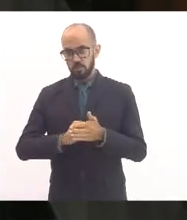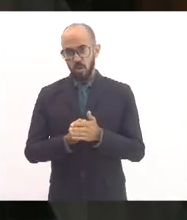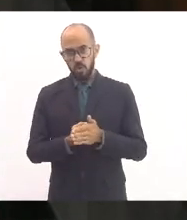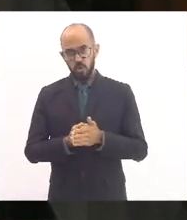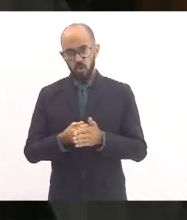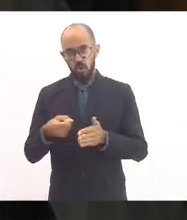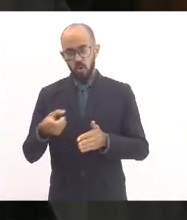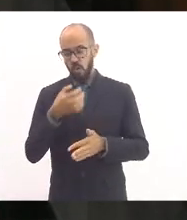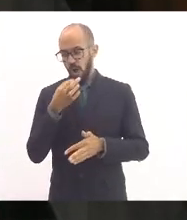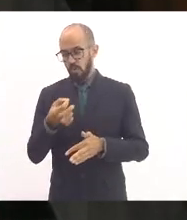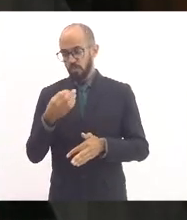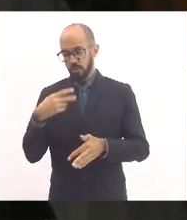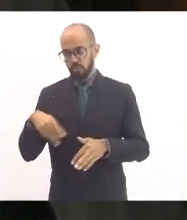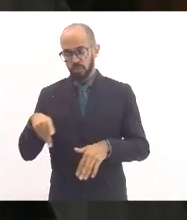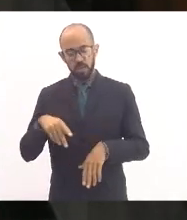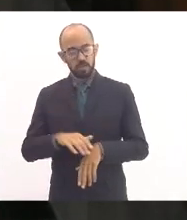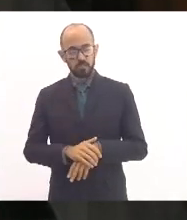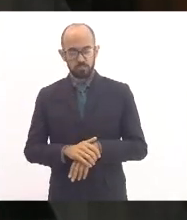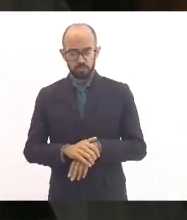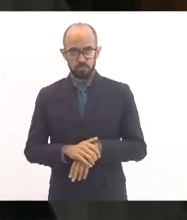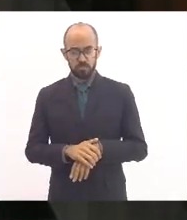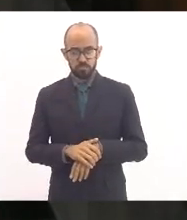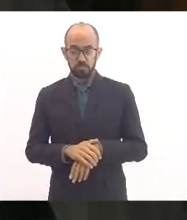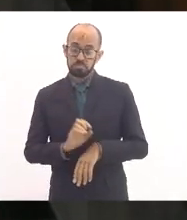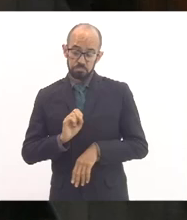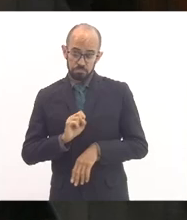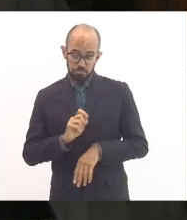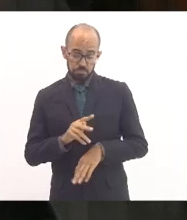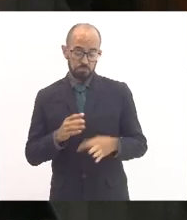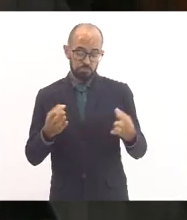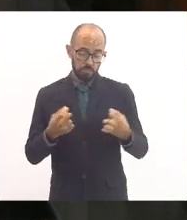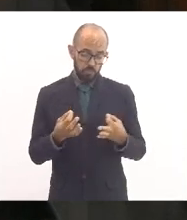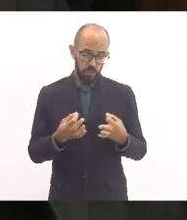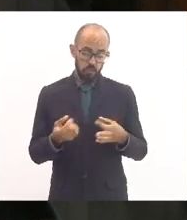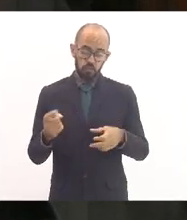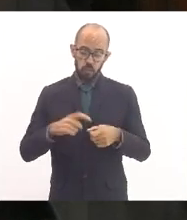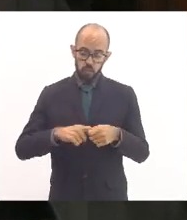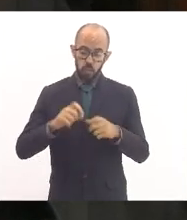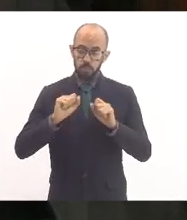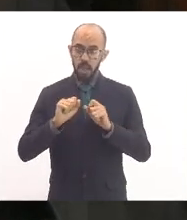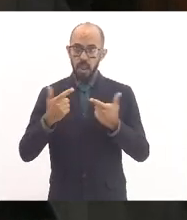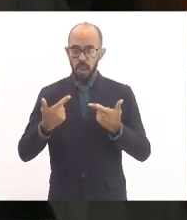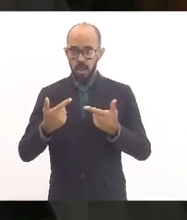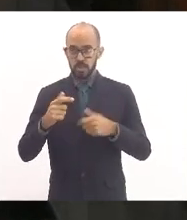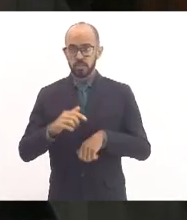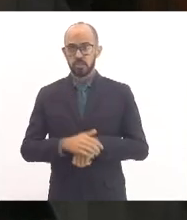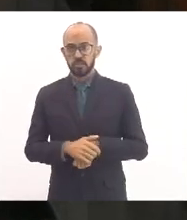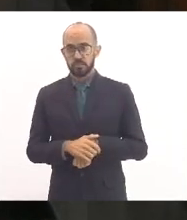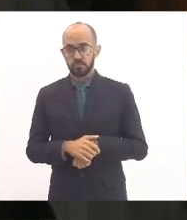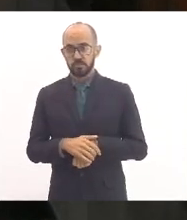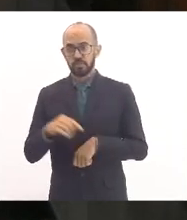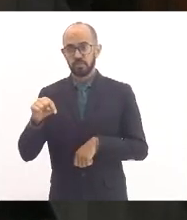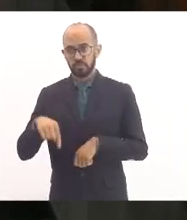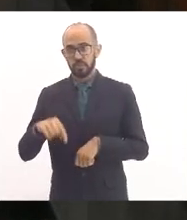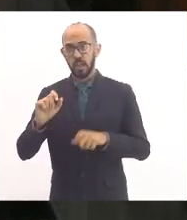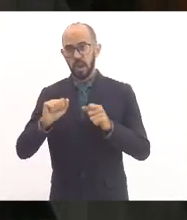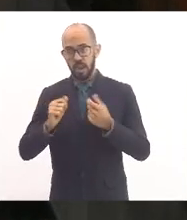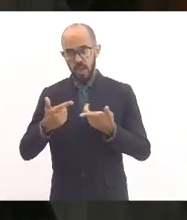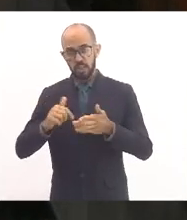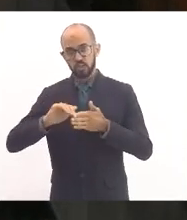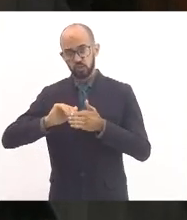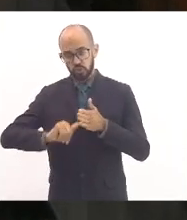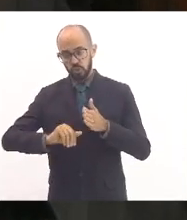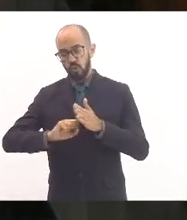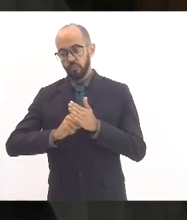além com os seus argumentos perfeito Ok voltou para cá essa casa Legislativa derrubou o